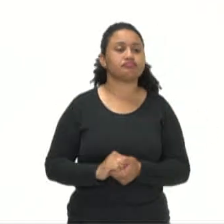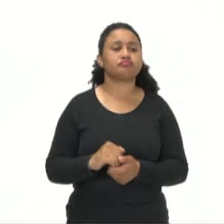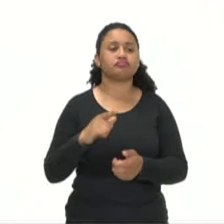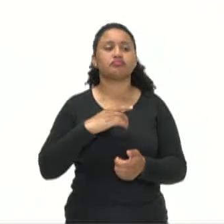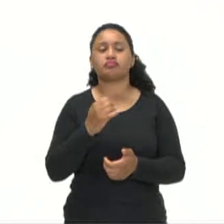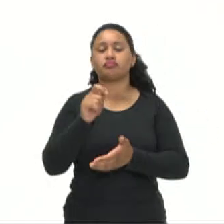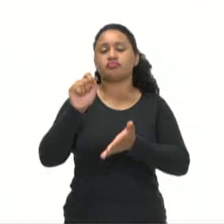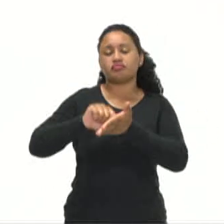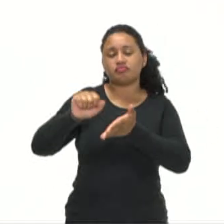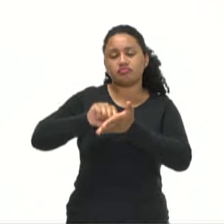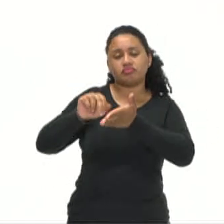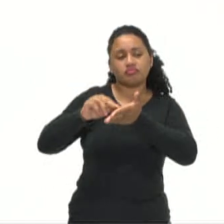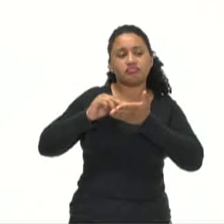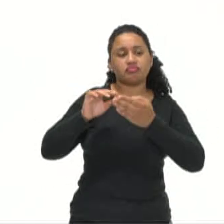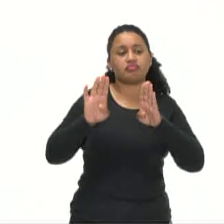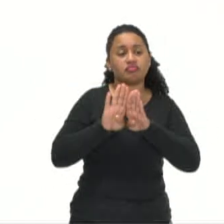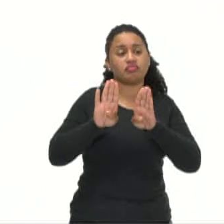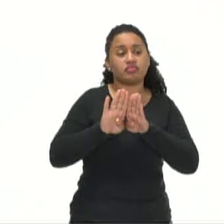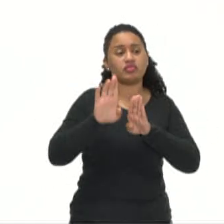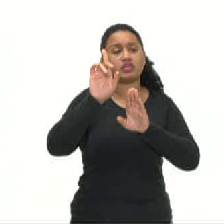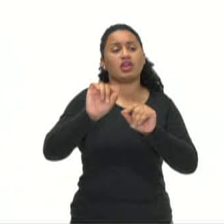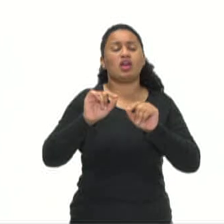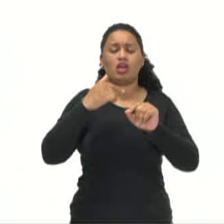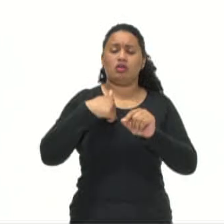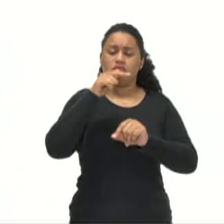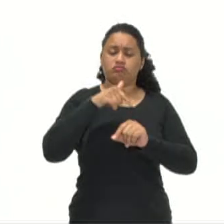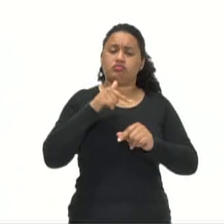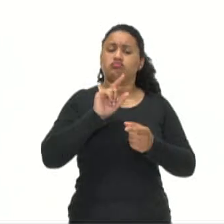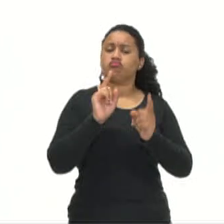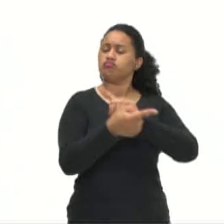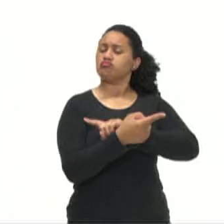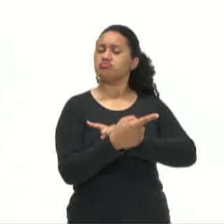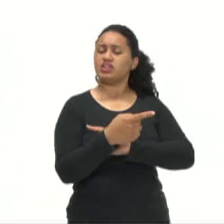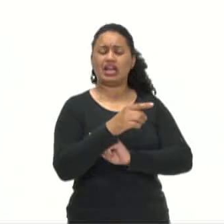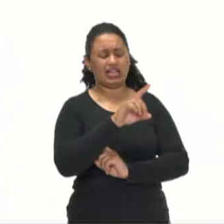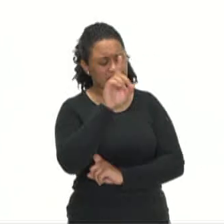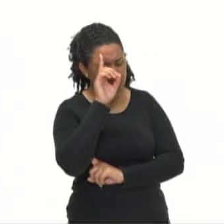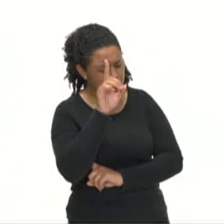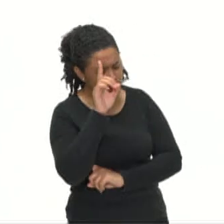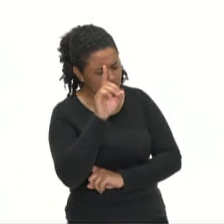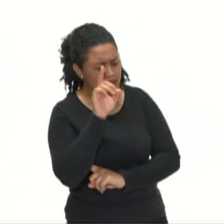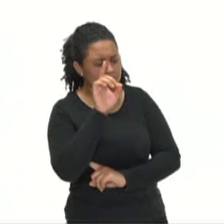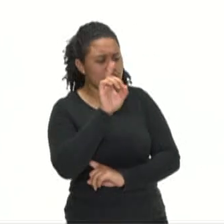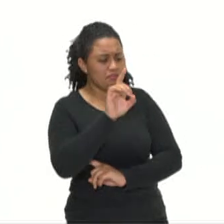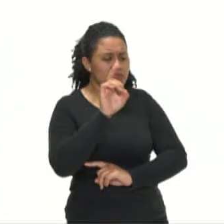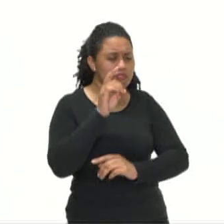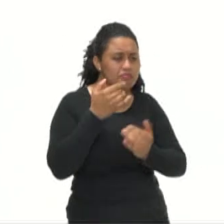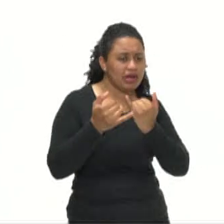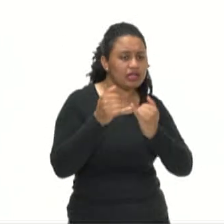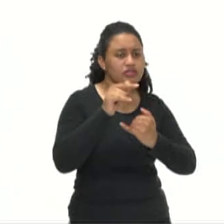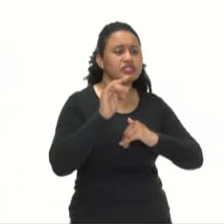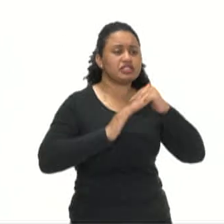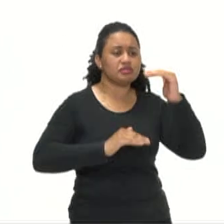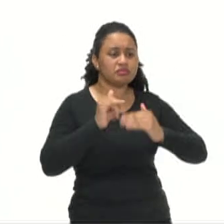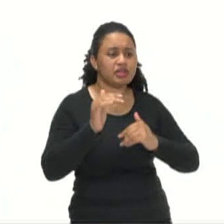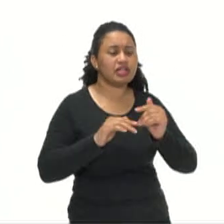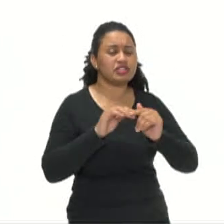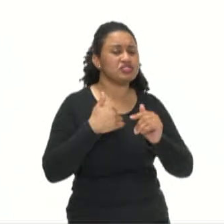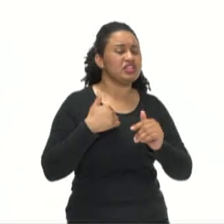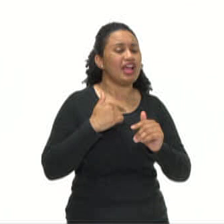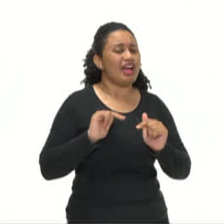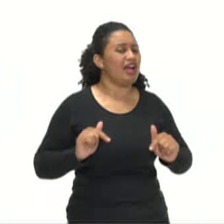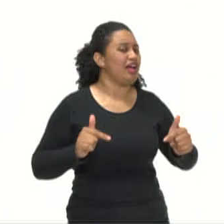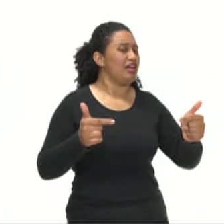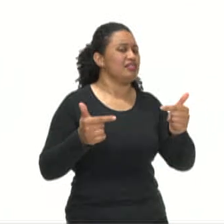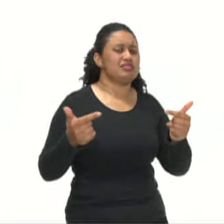também que eu sou um escoteiro ao contrário. Cada dia você parece que tem de praticar a sua má